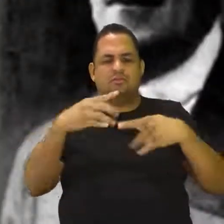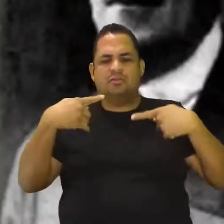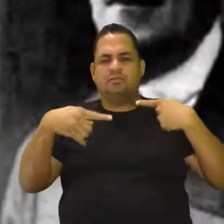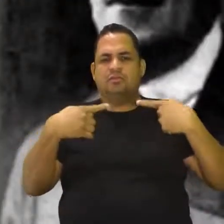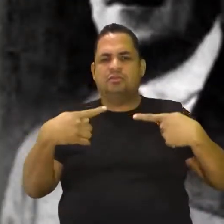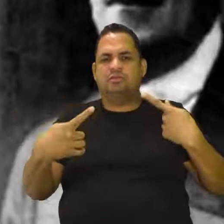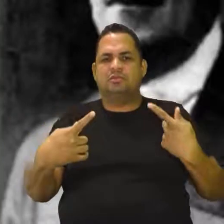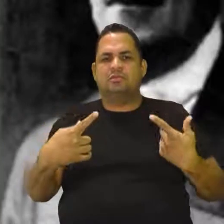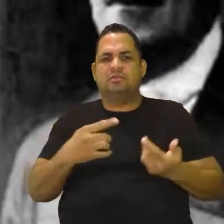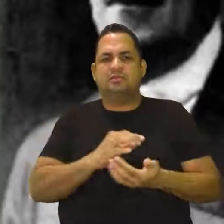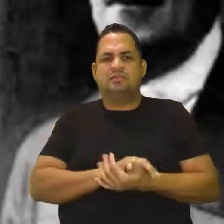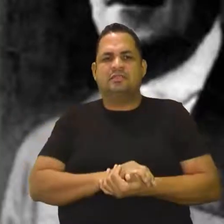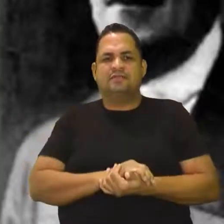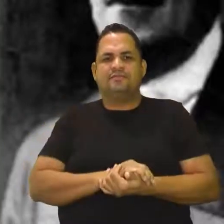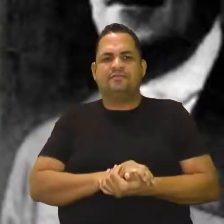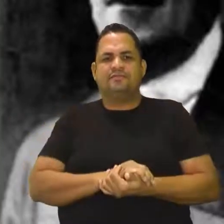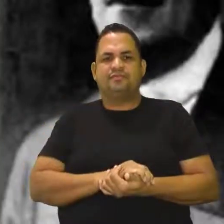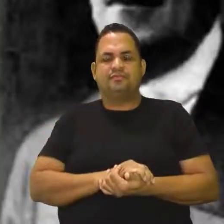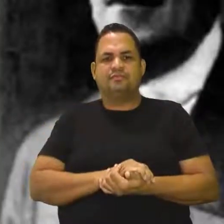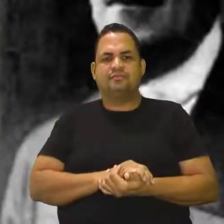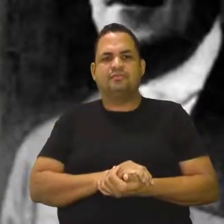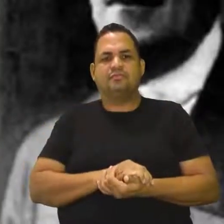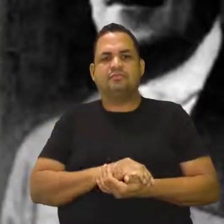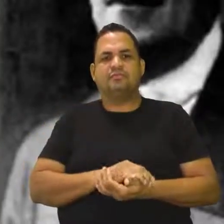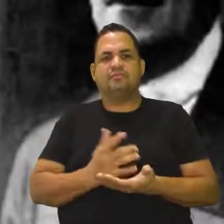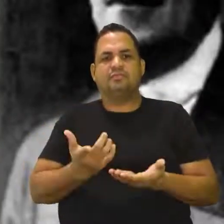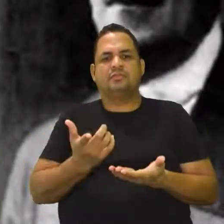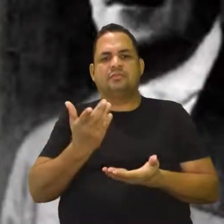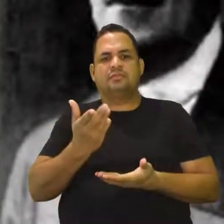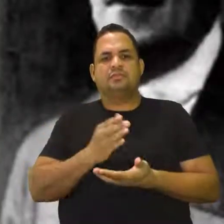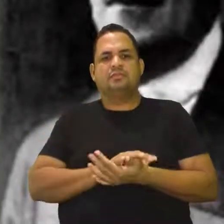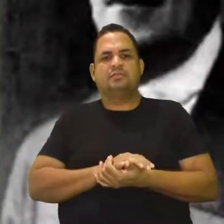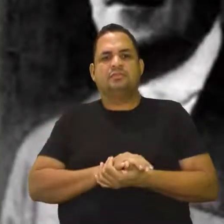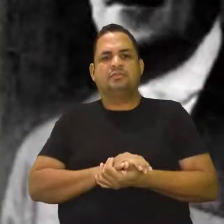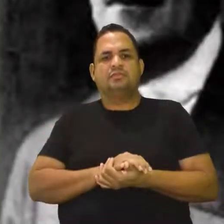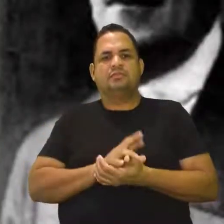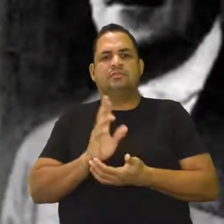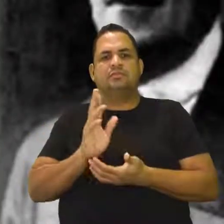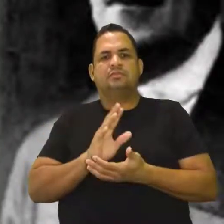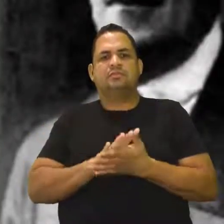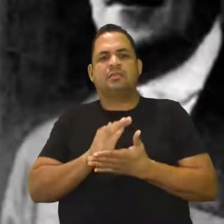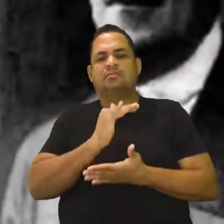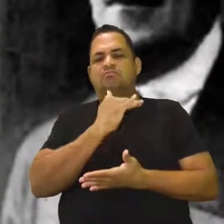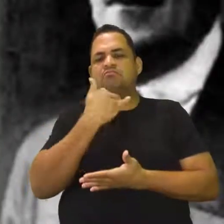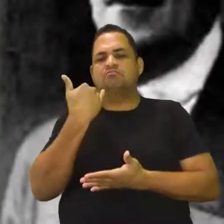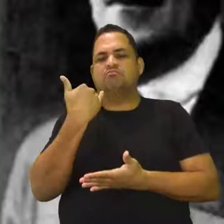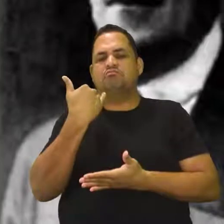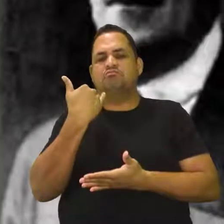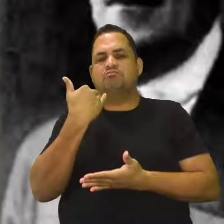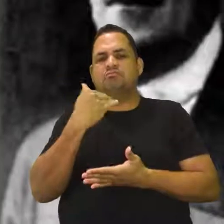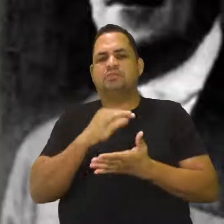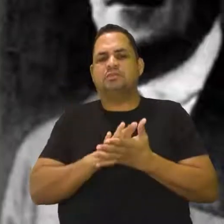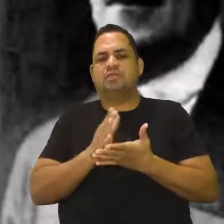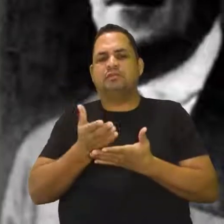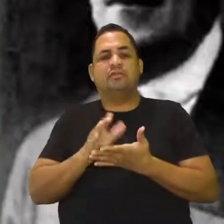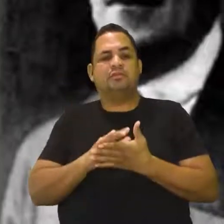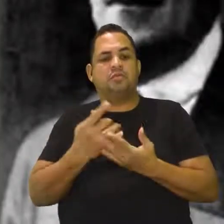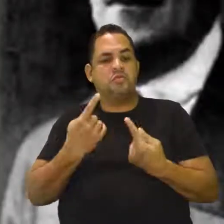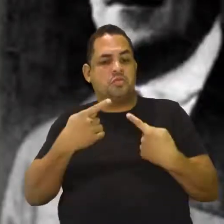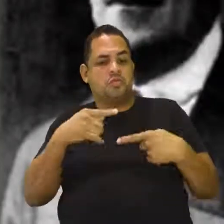político. E dizer, olha, quem mandou matar João Pessoa foi nosso inimigo político.